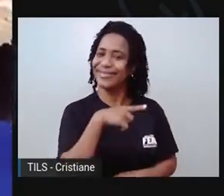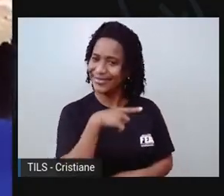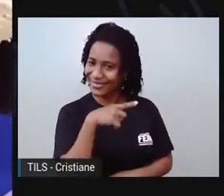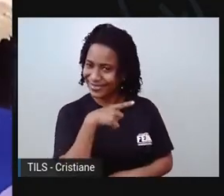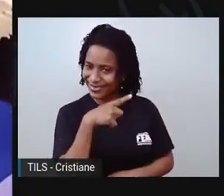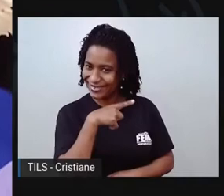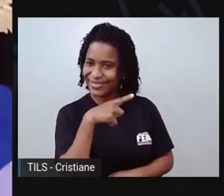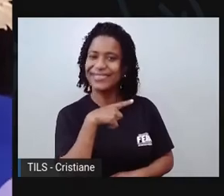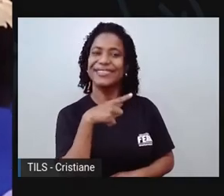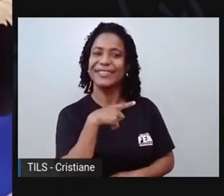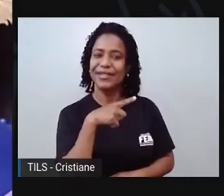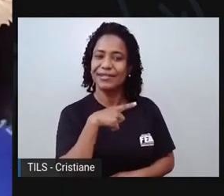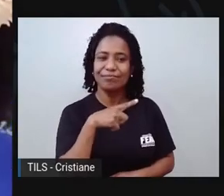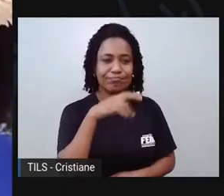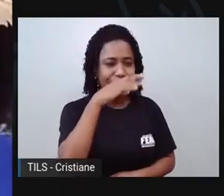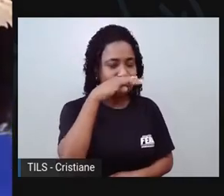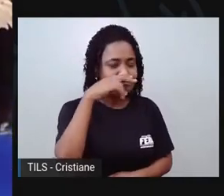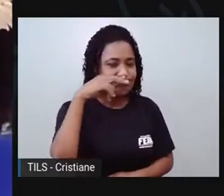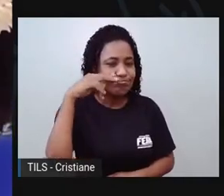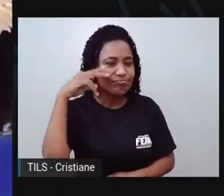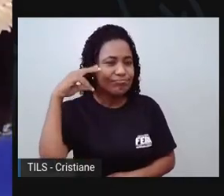tem uma que tem um cheiro bom.